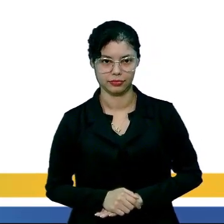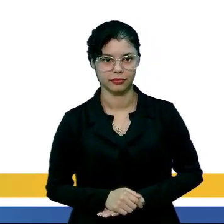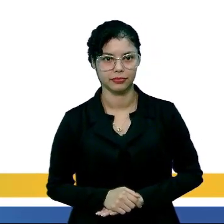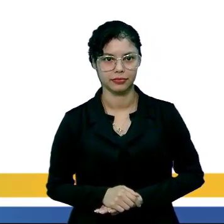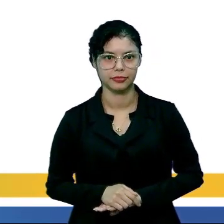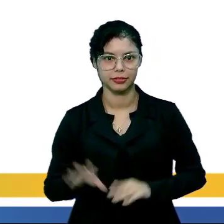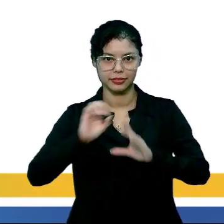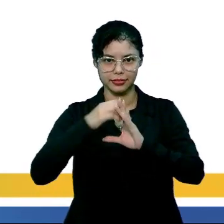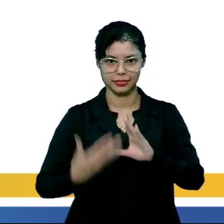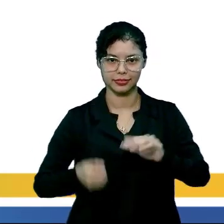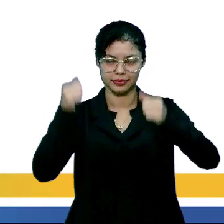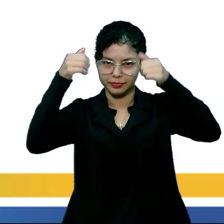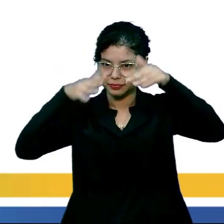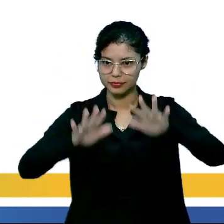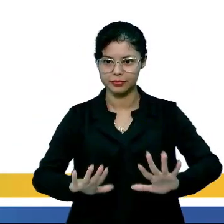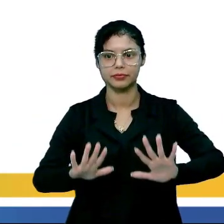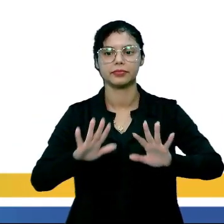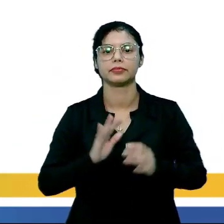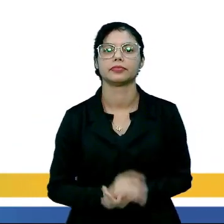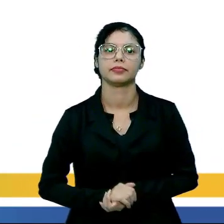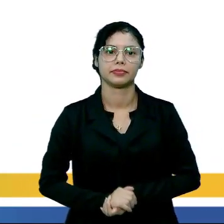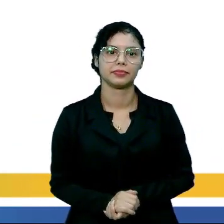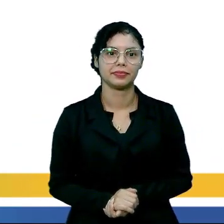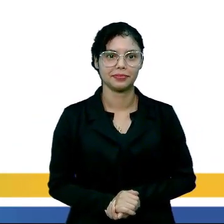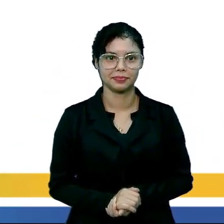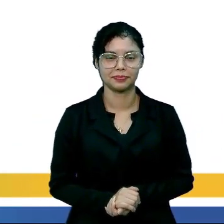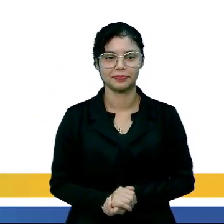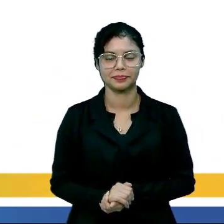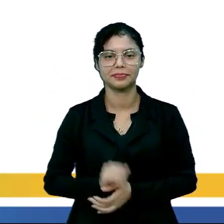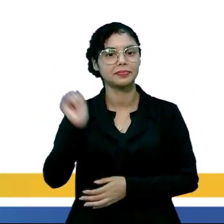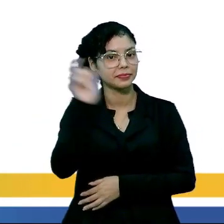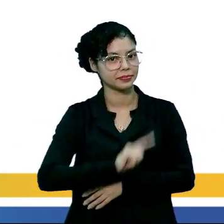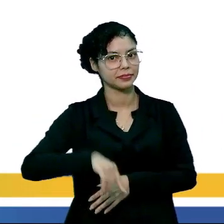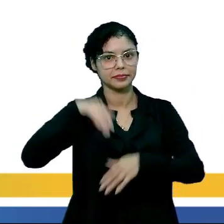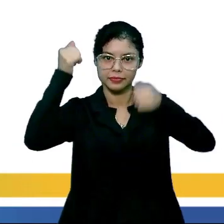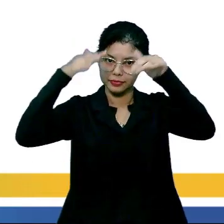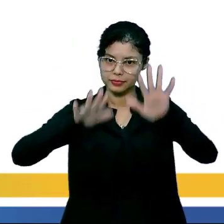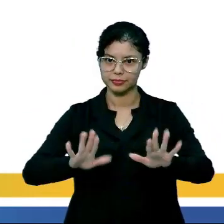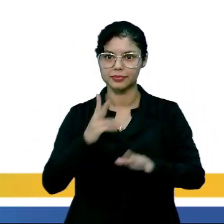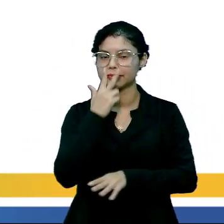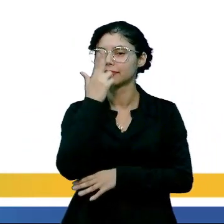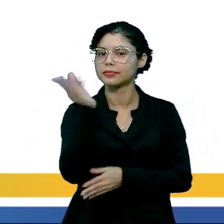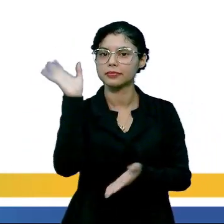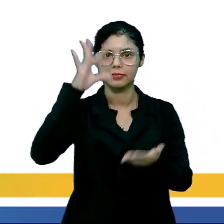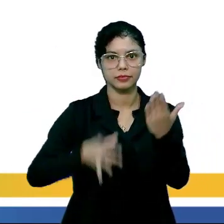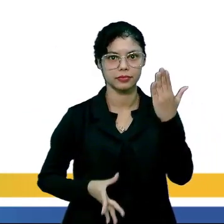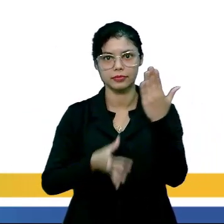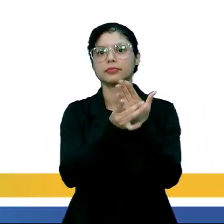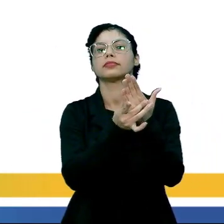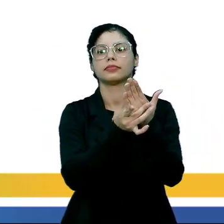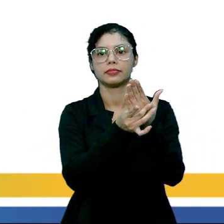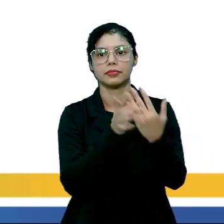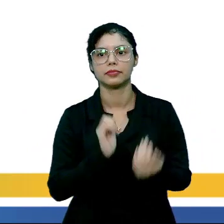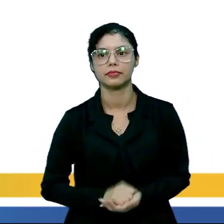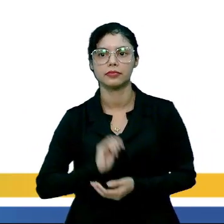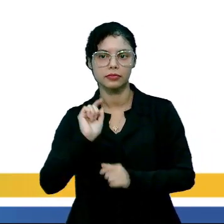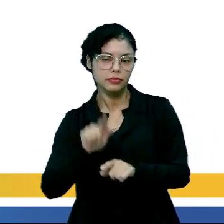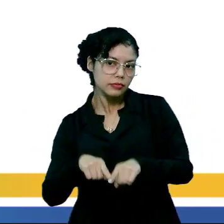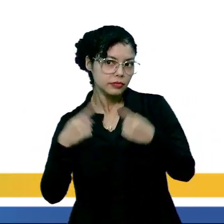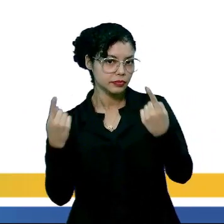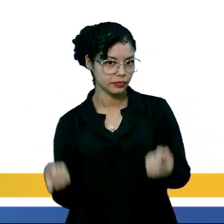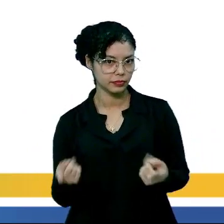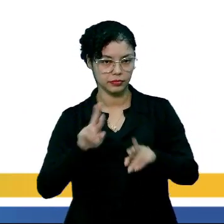Vamos lá, as características do naturalismo. A literatura naturalista é parecida com a